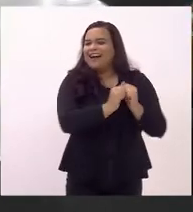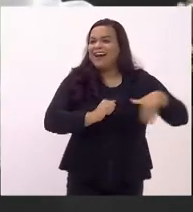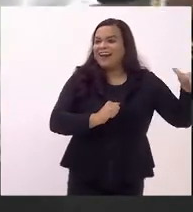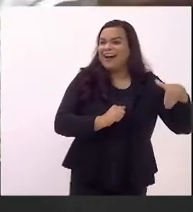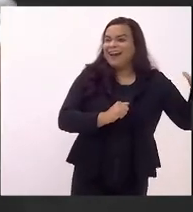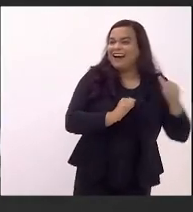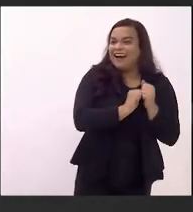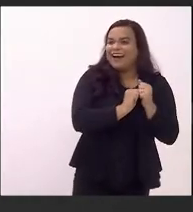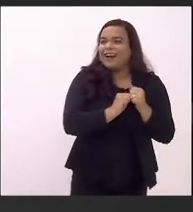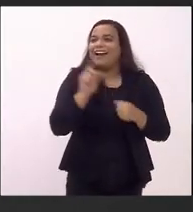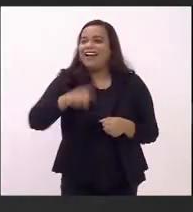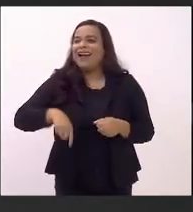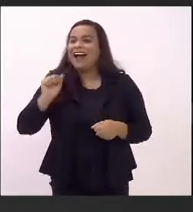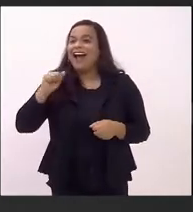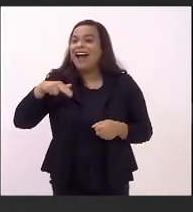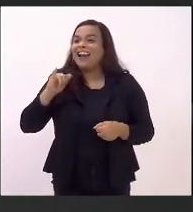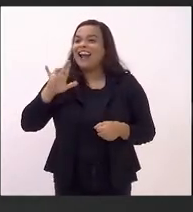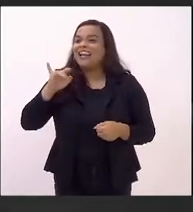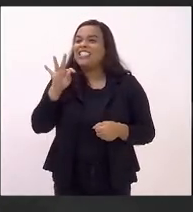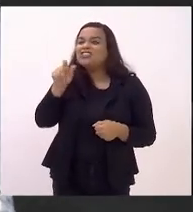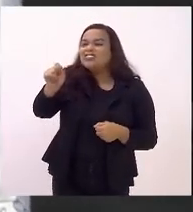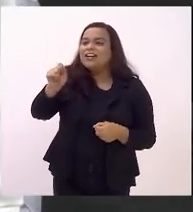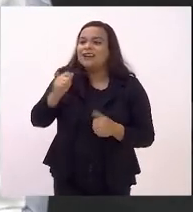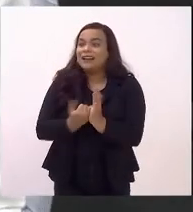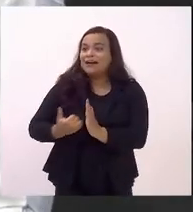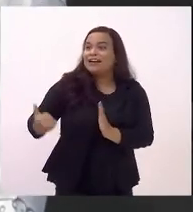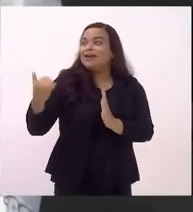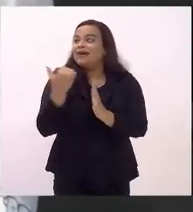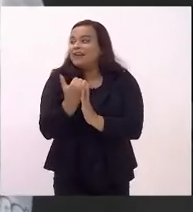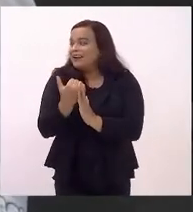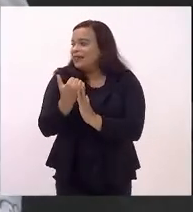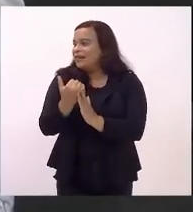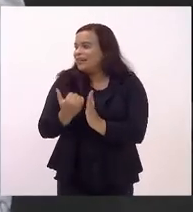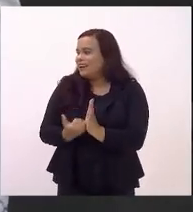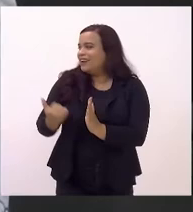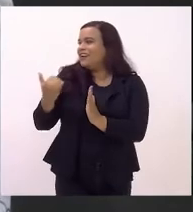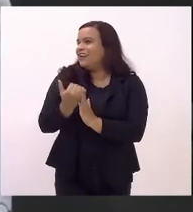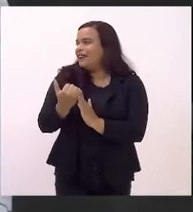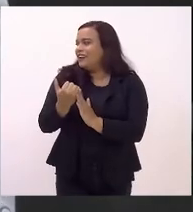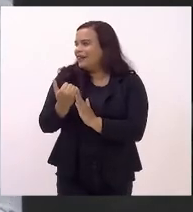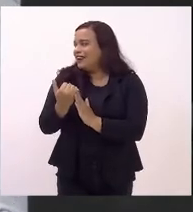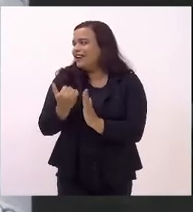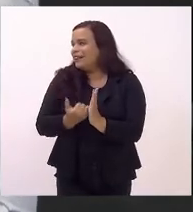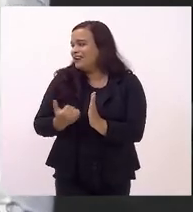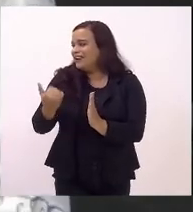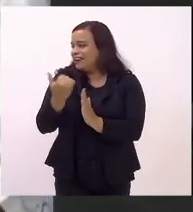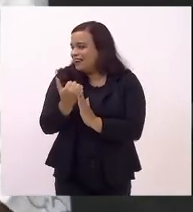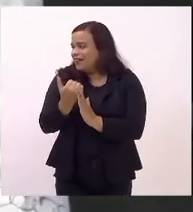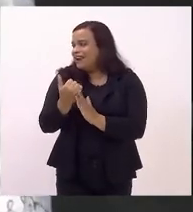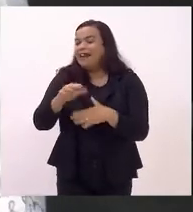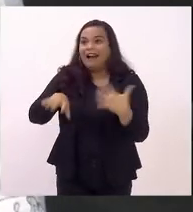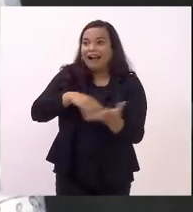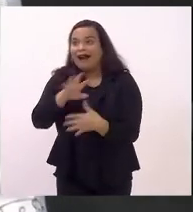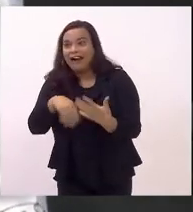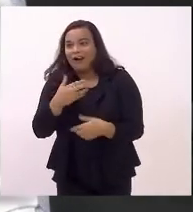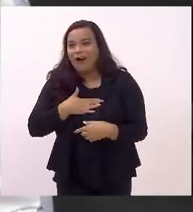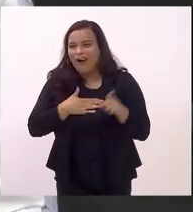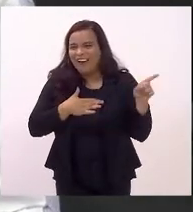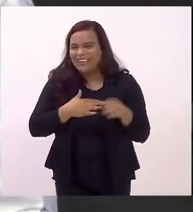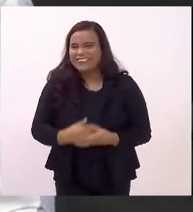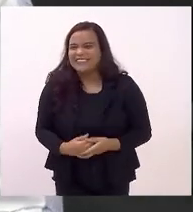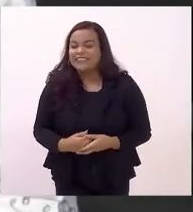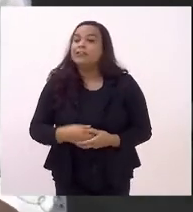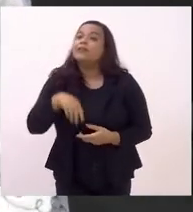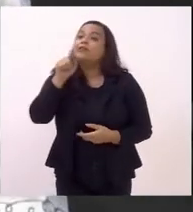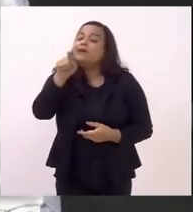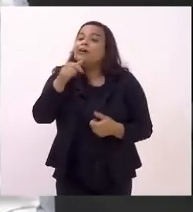metido anarquista. Né? Eu acho que pelo menos alguma coisa ficou. E o Giovanni disse uma coisa para mim,